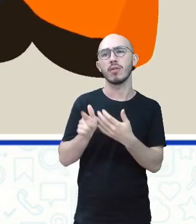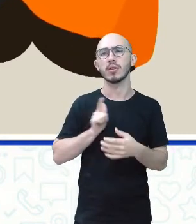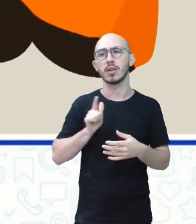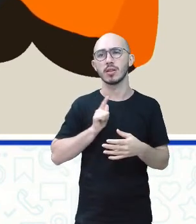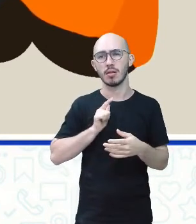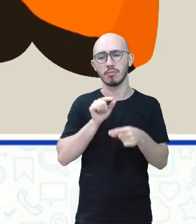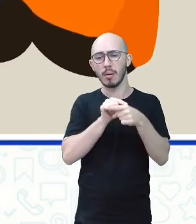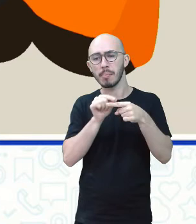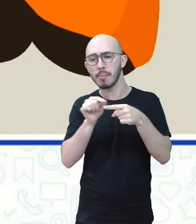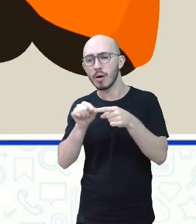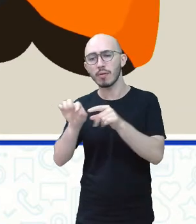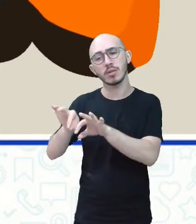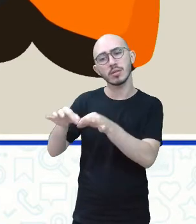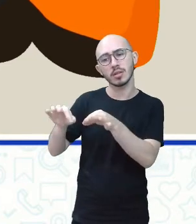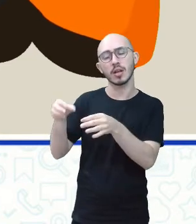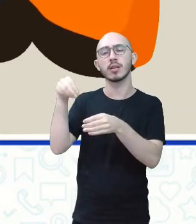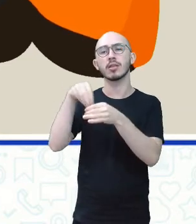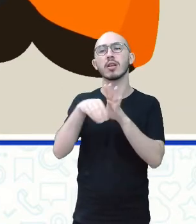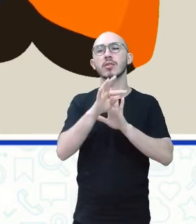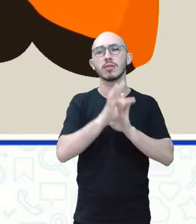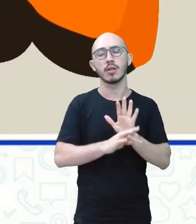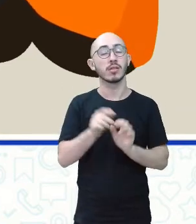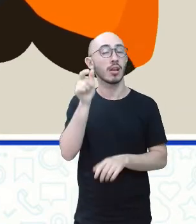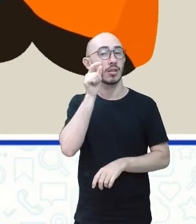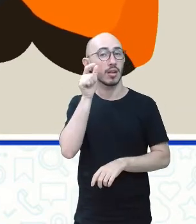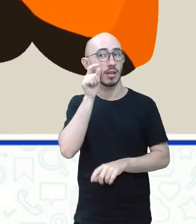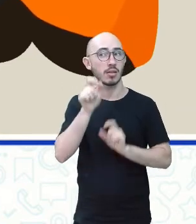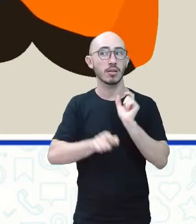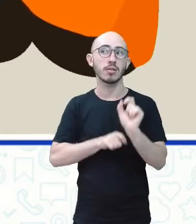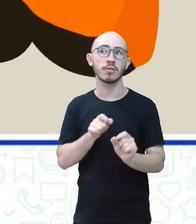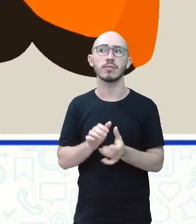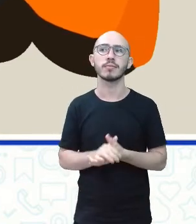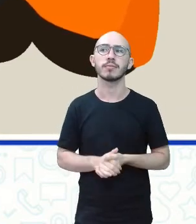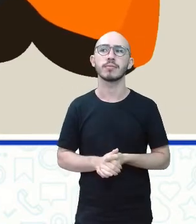morfossintáticas dentro do texto. É interessante,